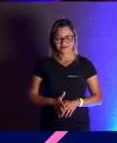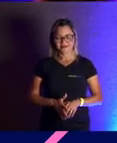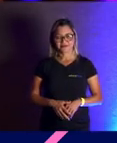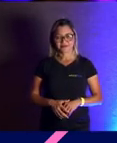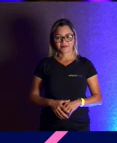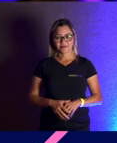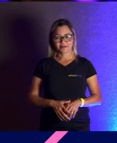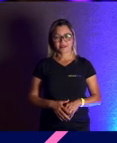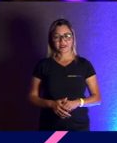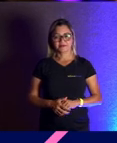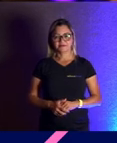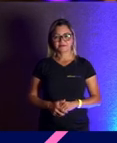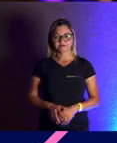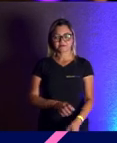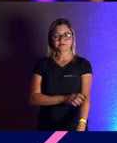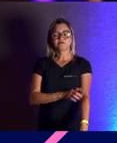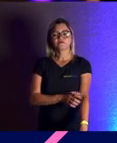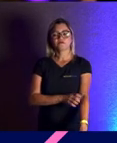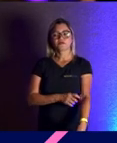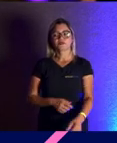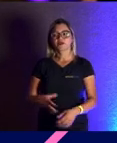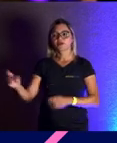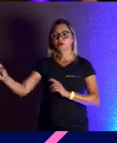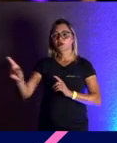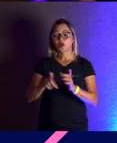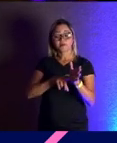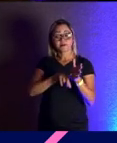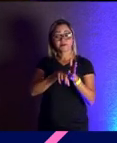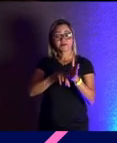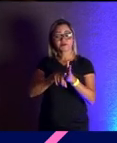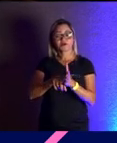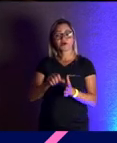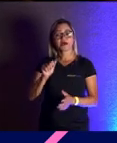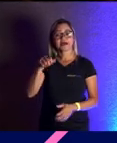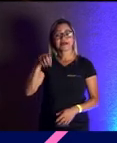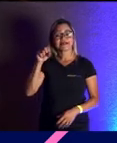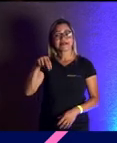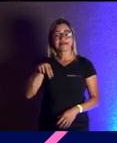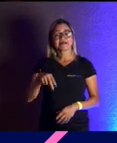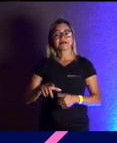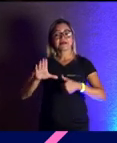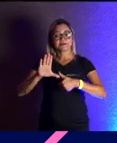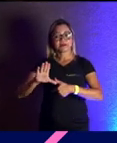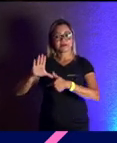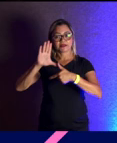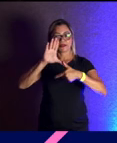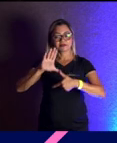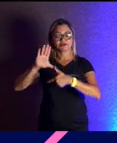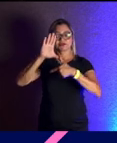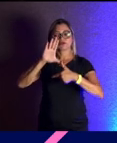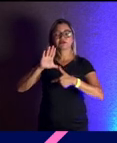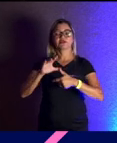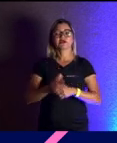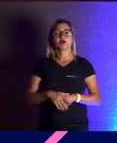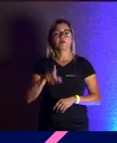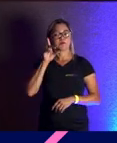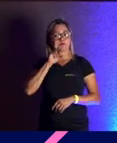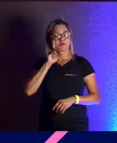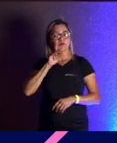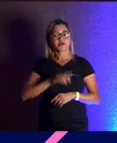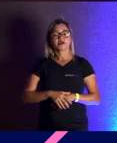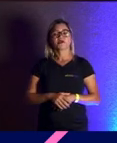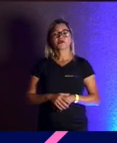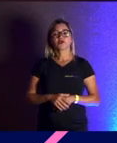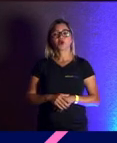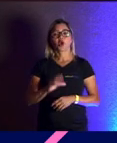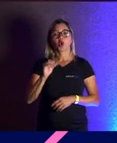Também convidamos o pesquisador Daniel Carlos Queiroz, pesquisador da Sociedade para a América Latina e Unidos da Política Comercial, do